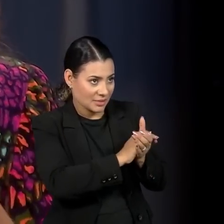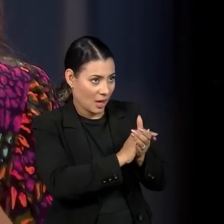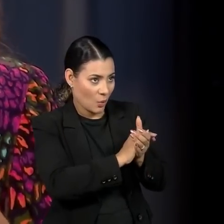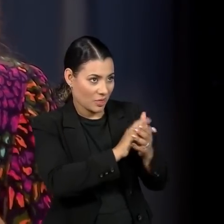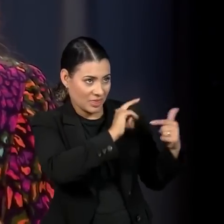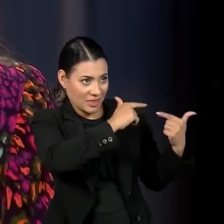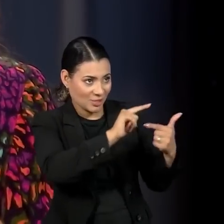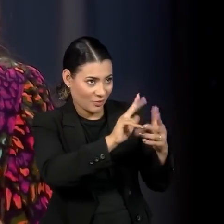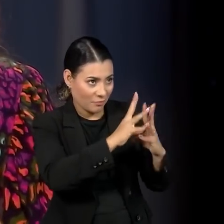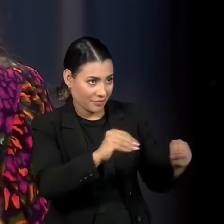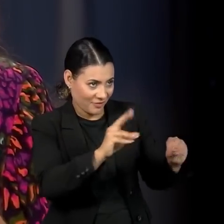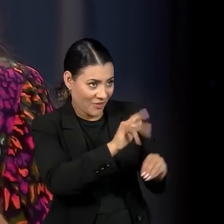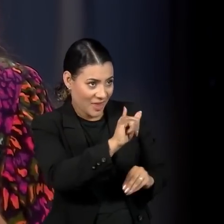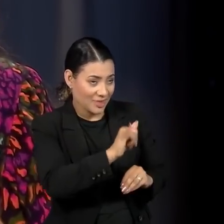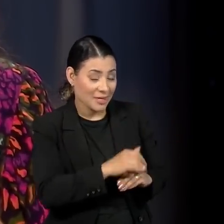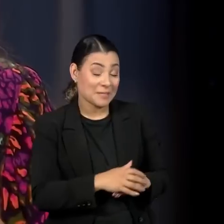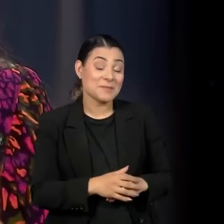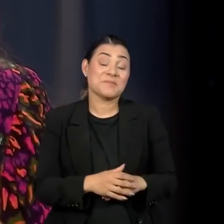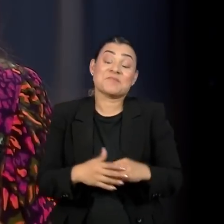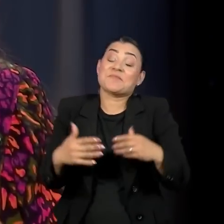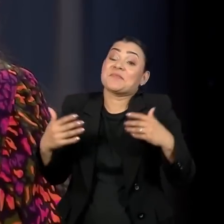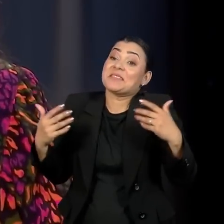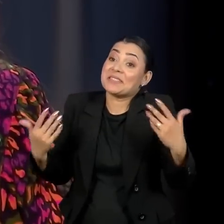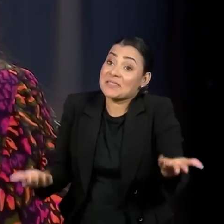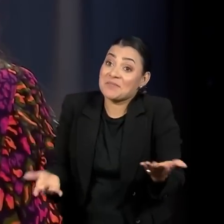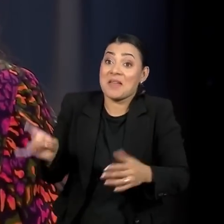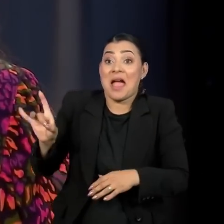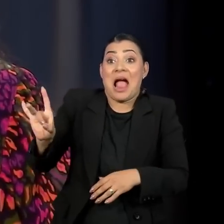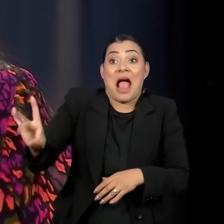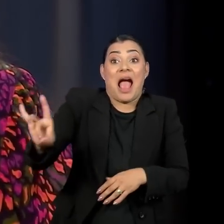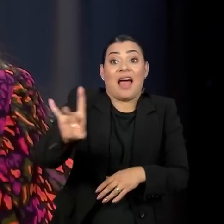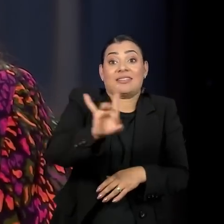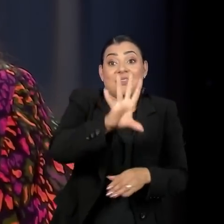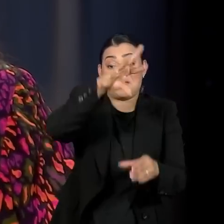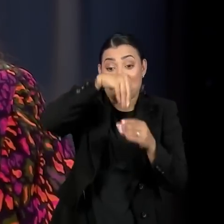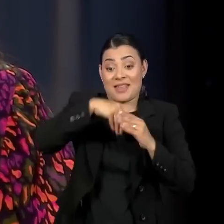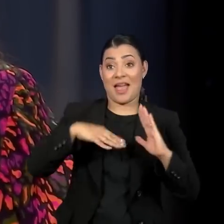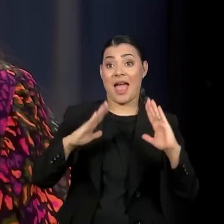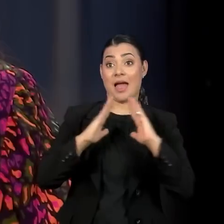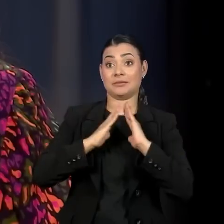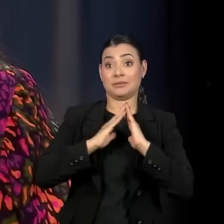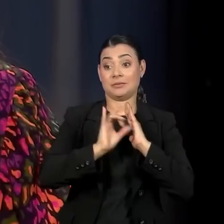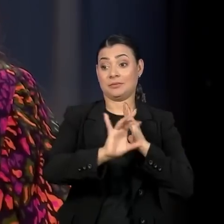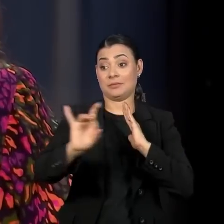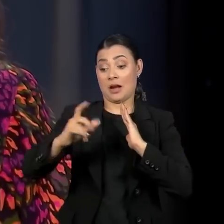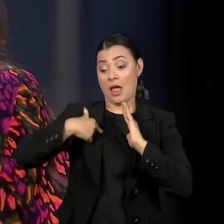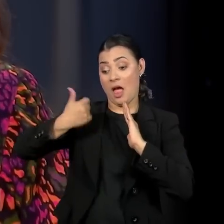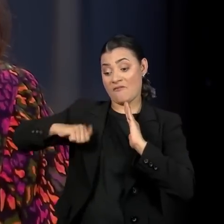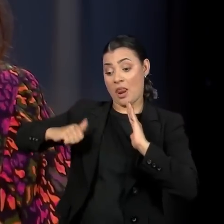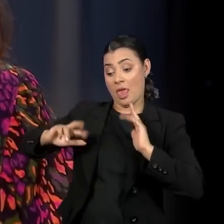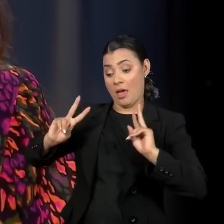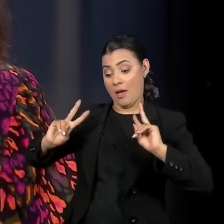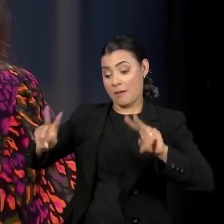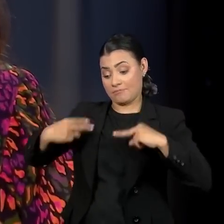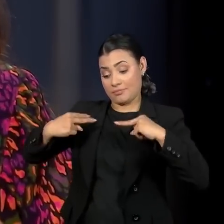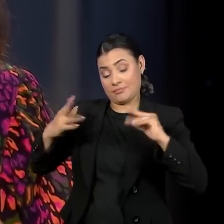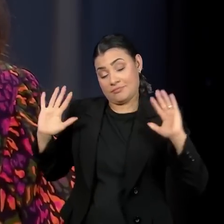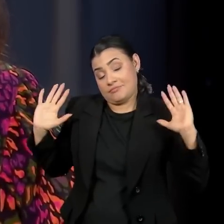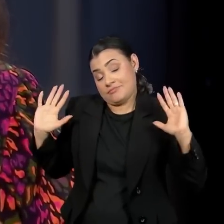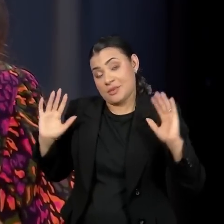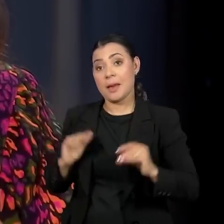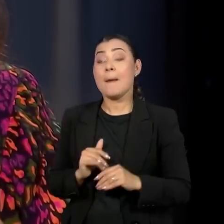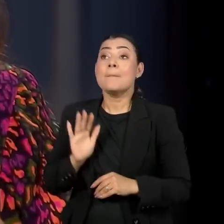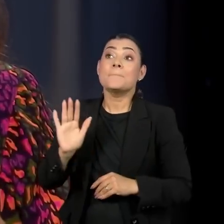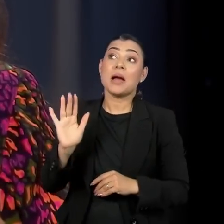Olha, eu acho que cada um aí dentro do seu lar e dentro do seu relacionamento que é capaz de avaliar, mas eu acho que